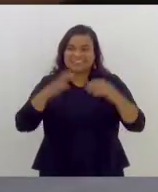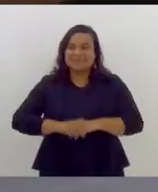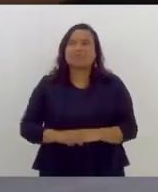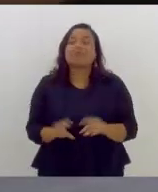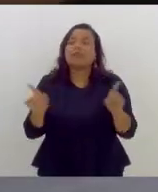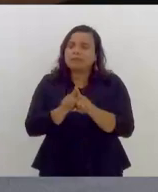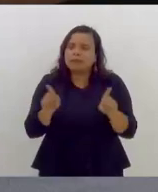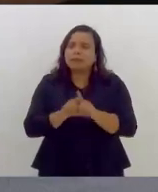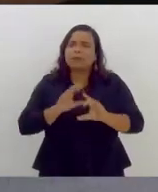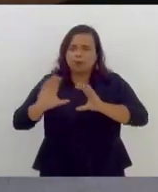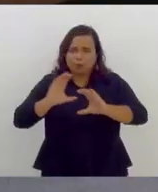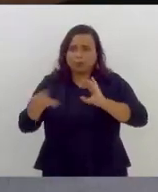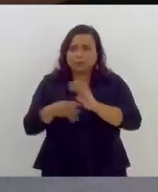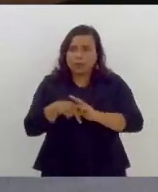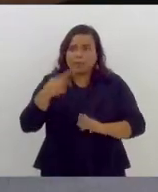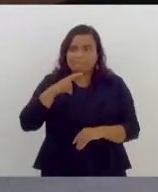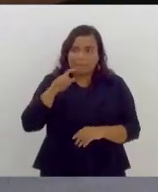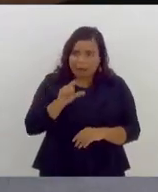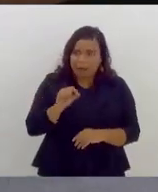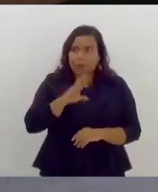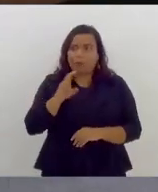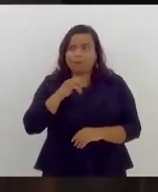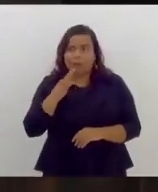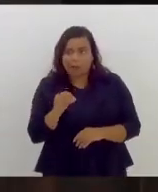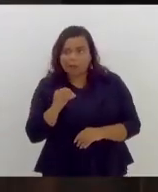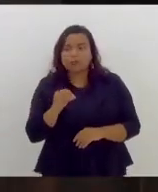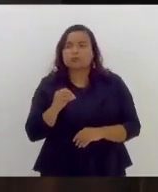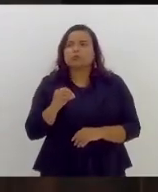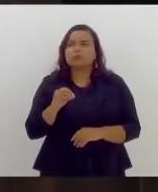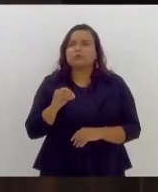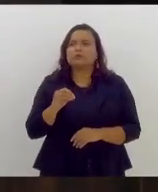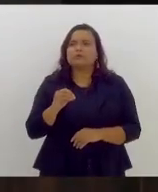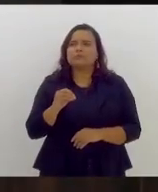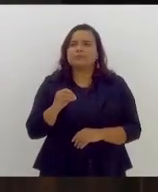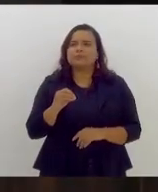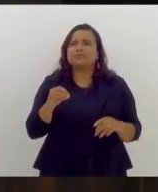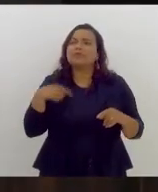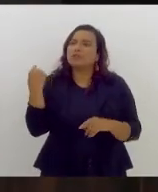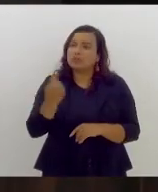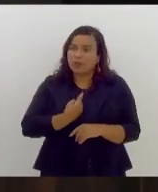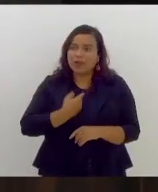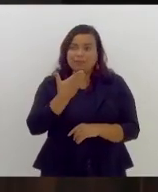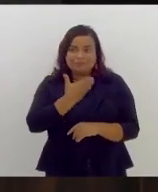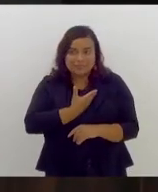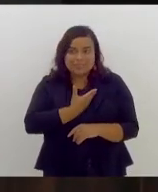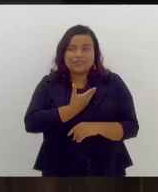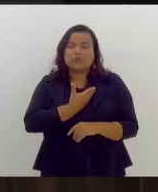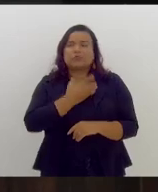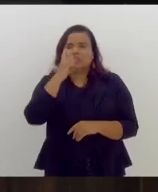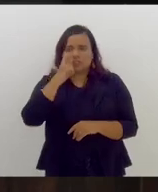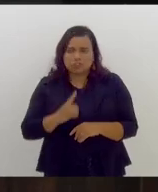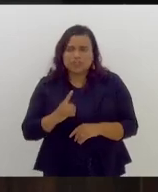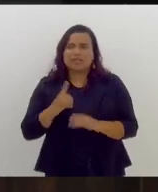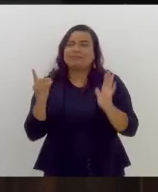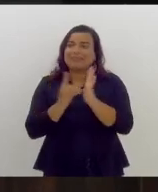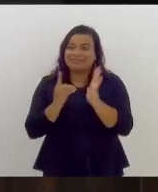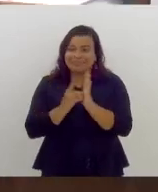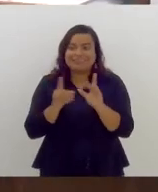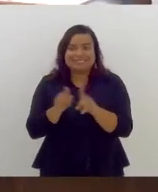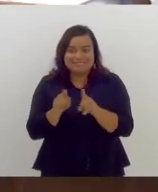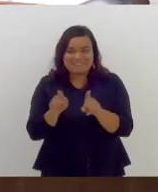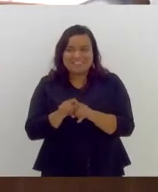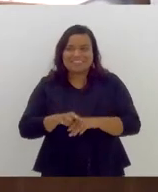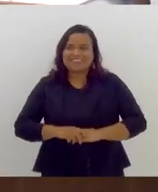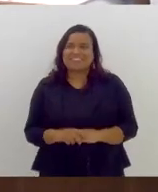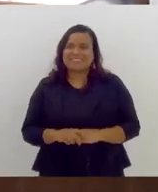Também da Comunicação, o senhor Paulo Roberto Gramado. Nosso querido Randall, diretor do DETRAN.